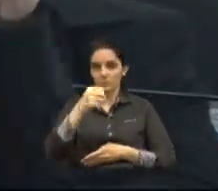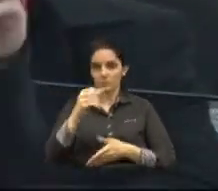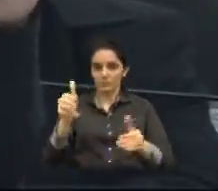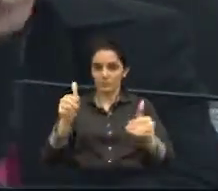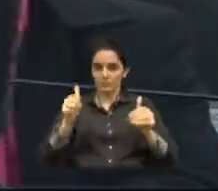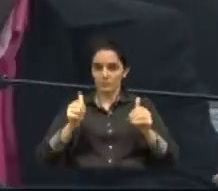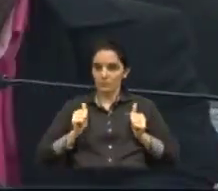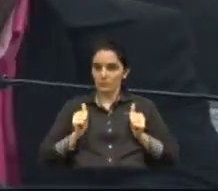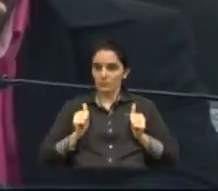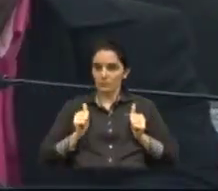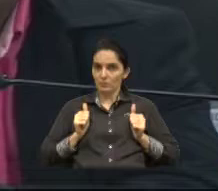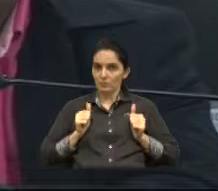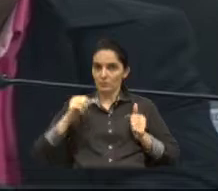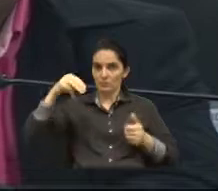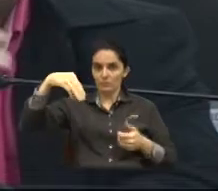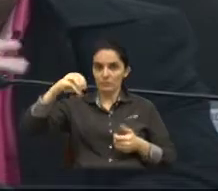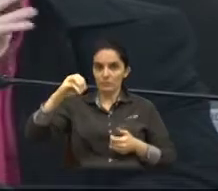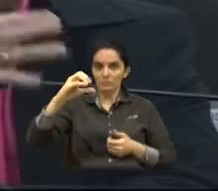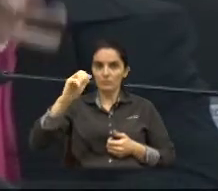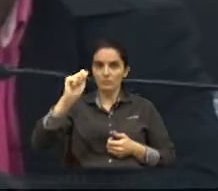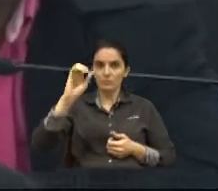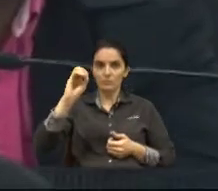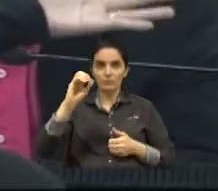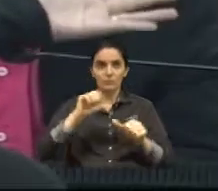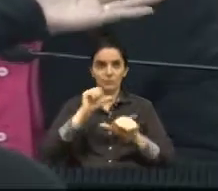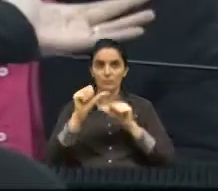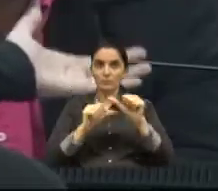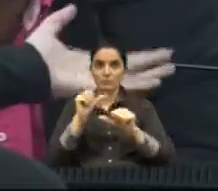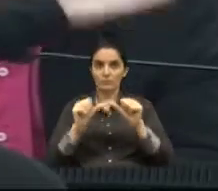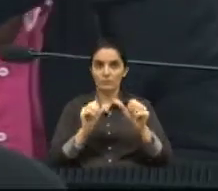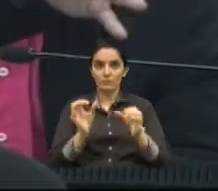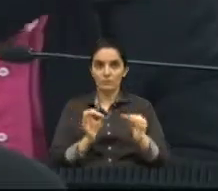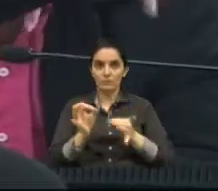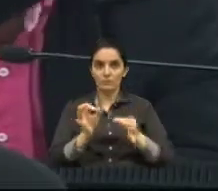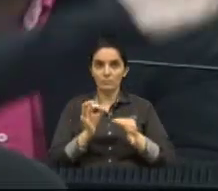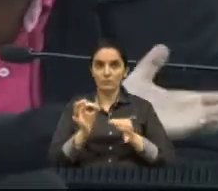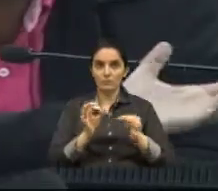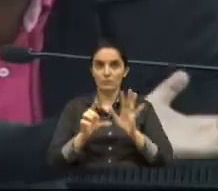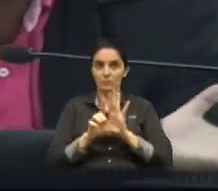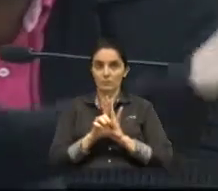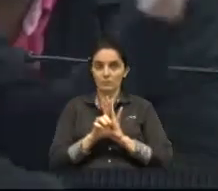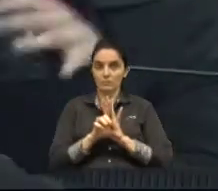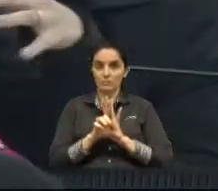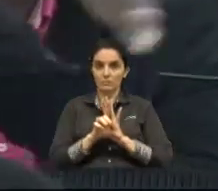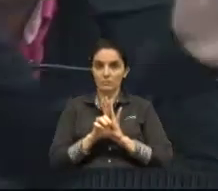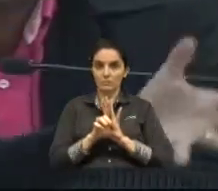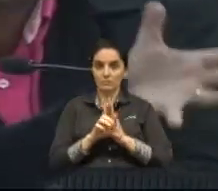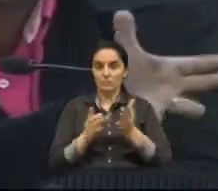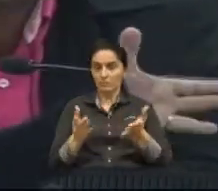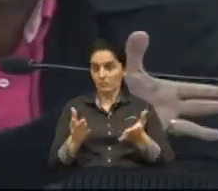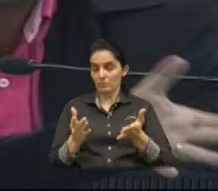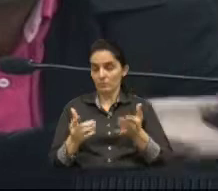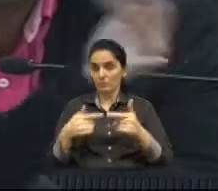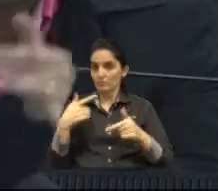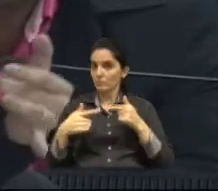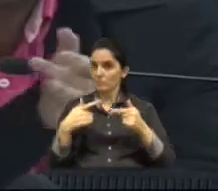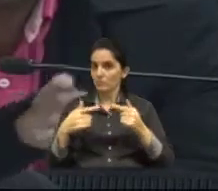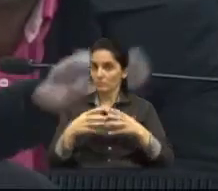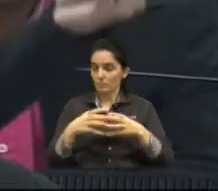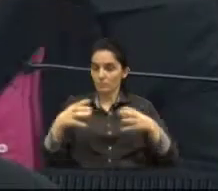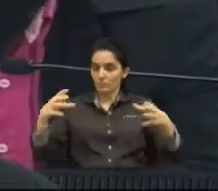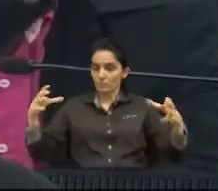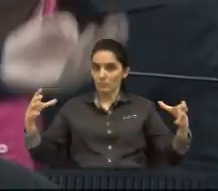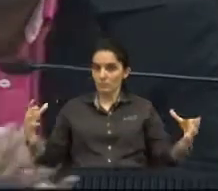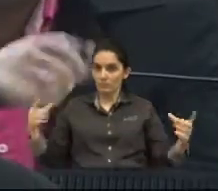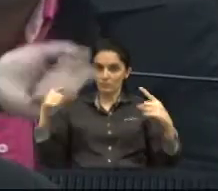de que a moção ela não tem o condão modificativo, como se tivesse um projeto de lei. Então, se fosse um projeto de lei, eu acho que caberia uma discussão mais ampla para podermos